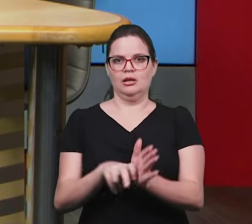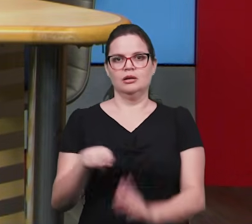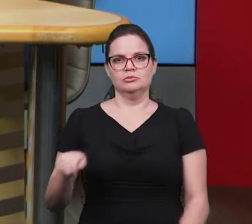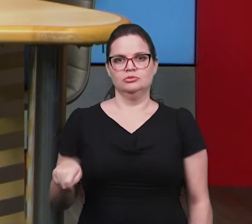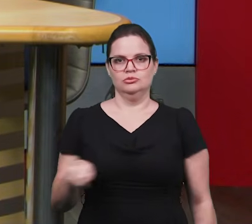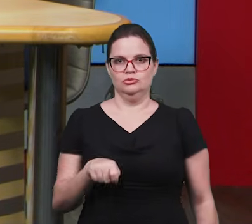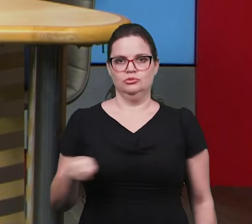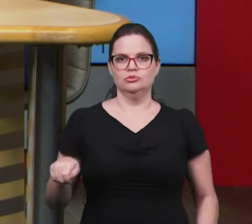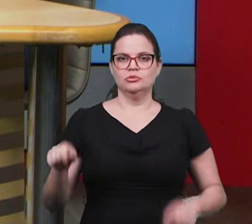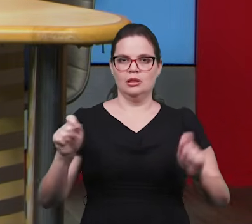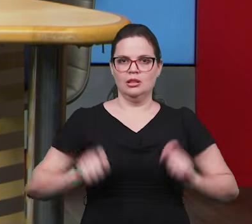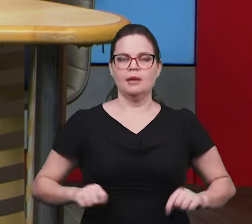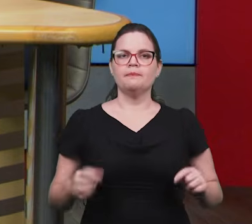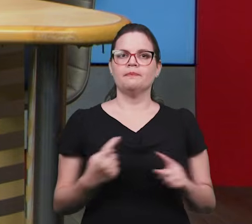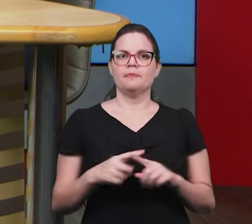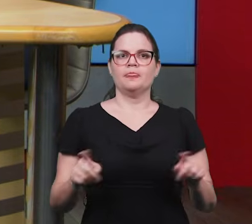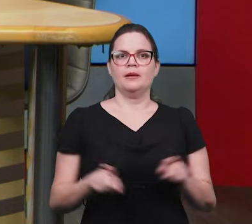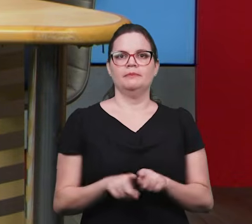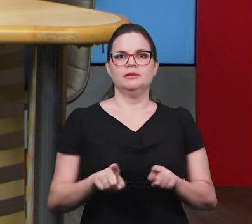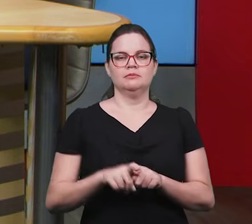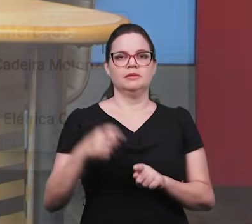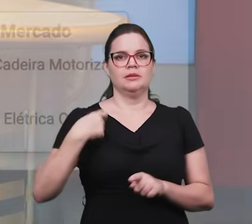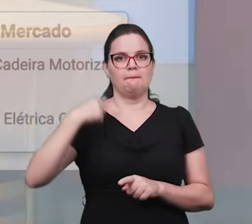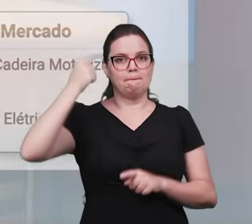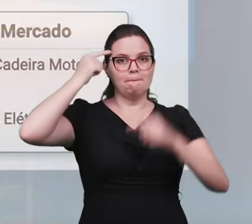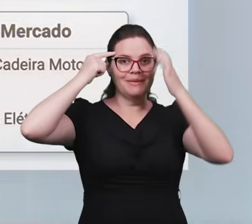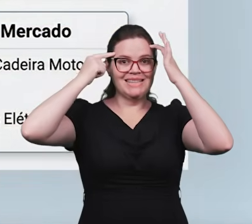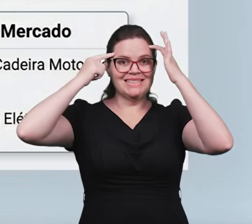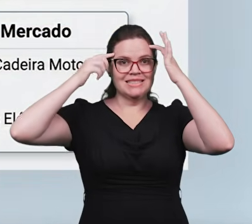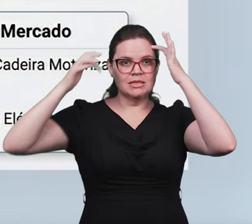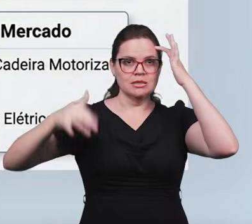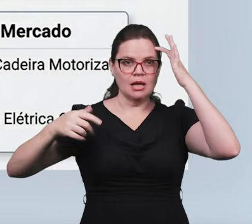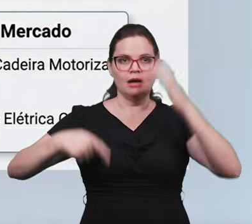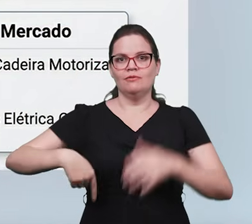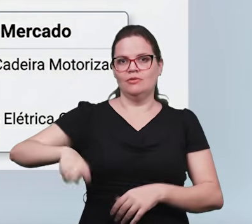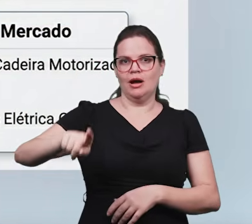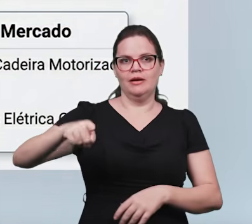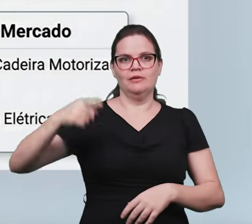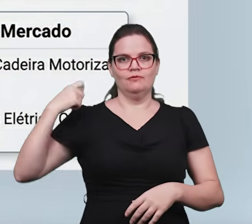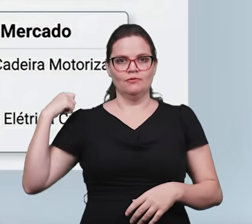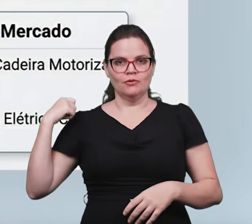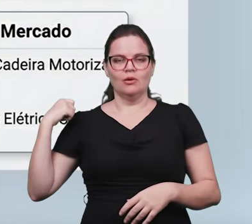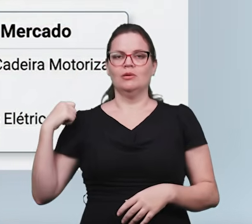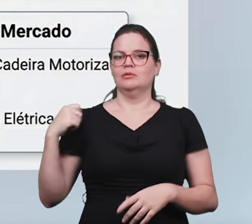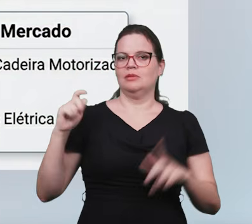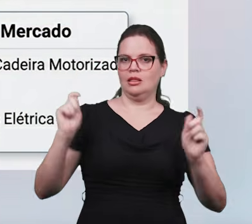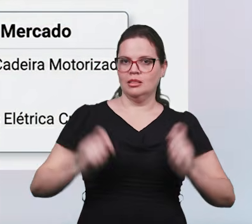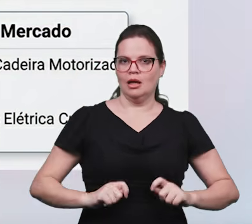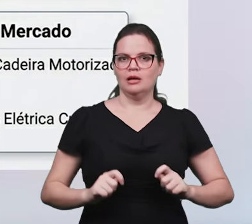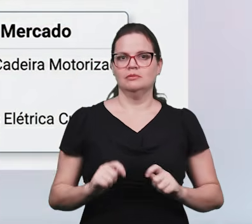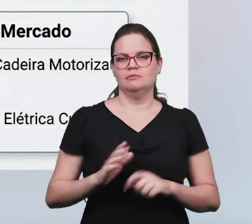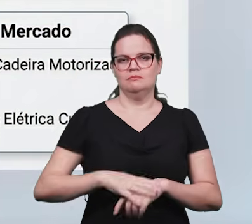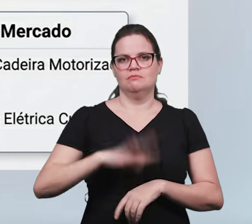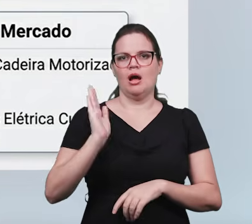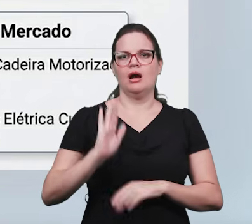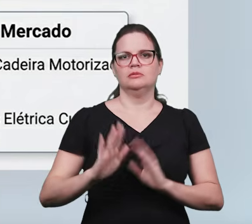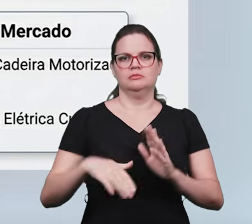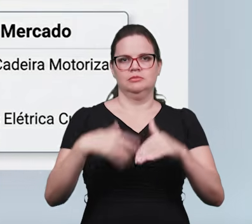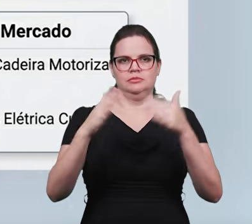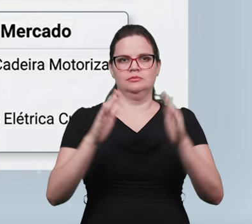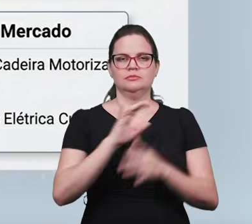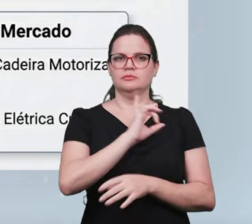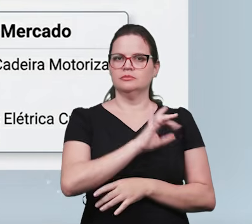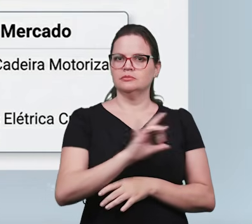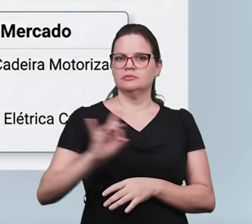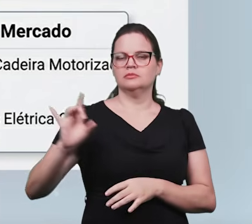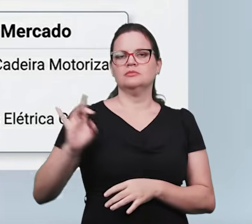pessoa também já consegue pensar em ir para frente, ela vai para trás. Então, são cadeiras assim que são avançadas e cada um